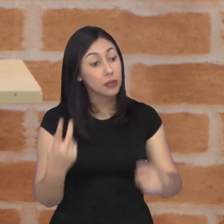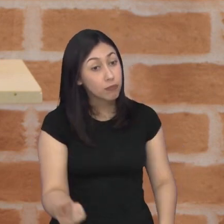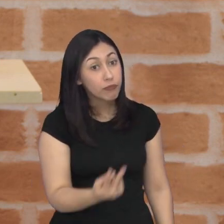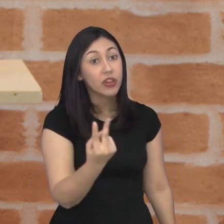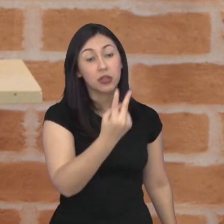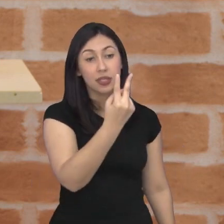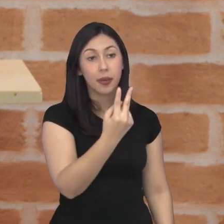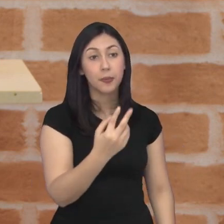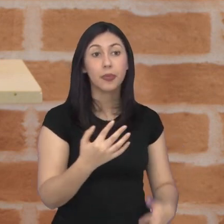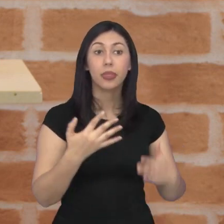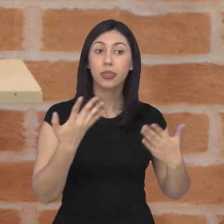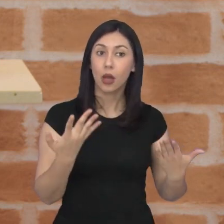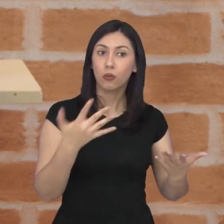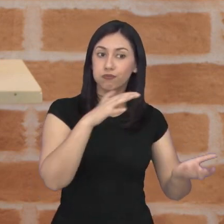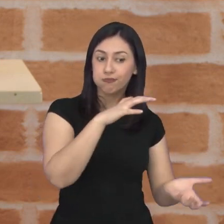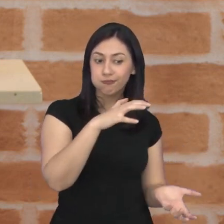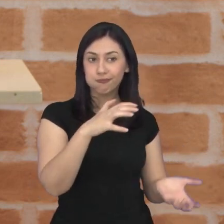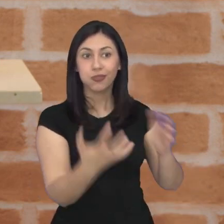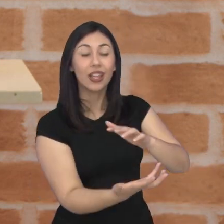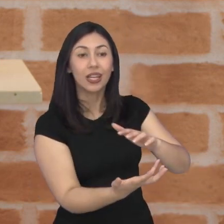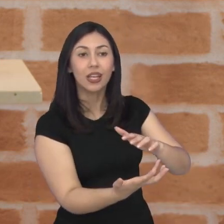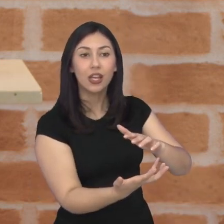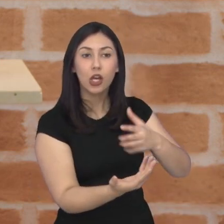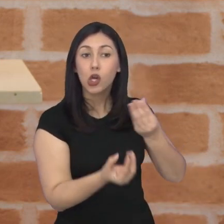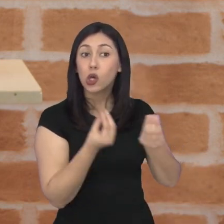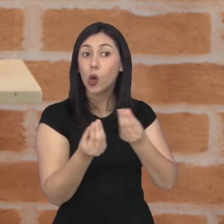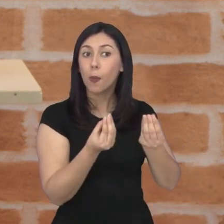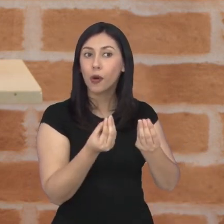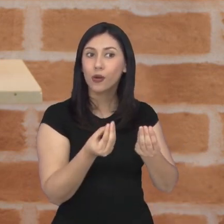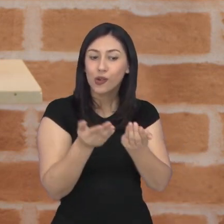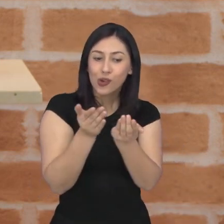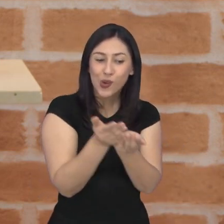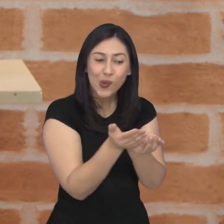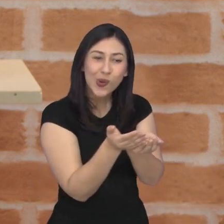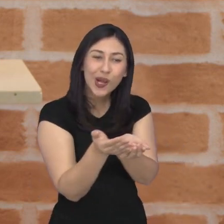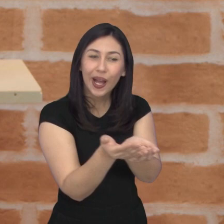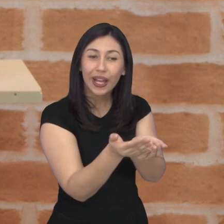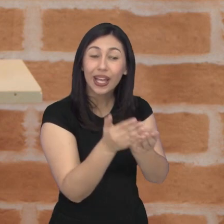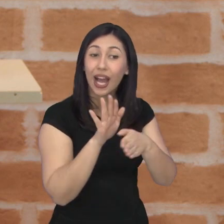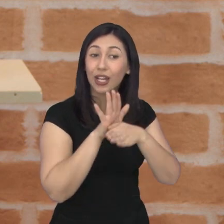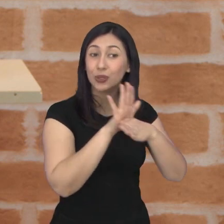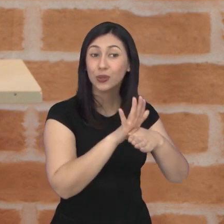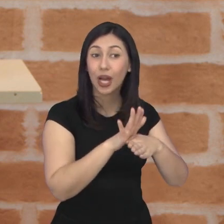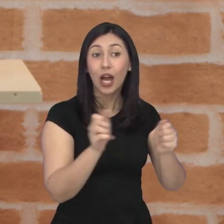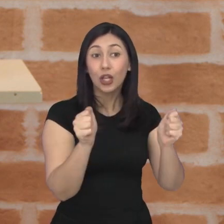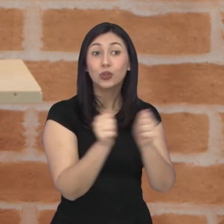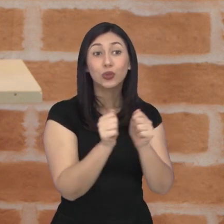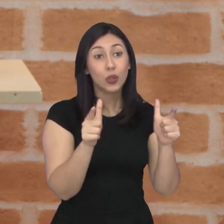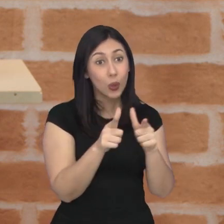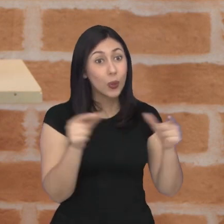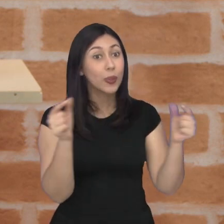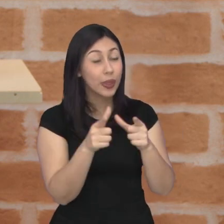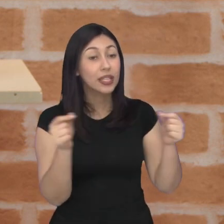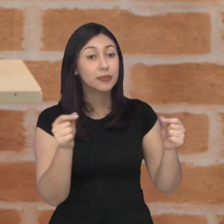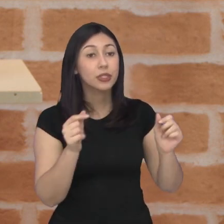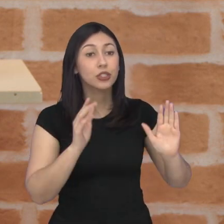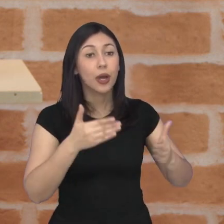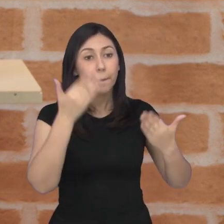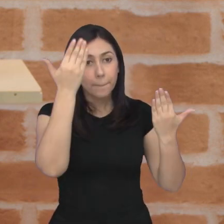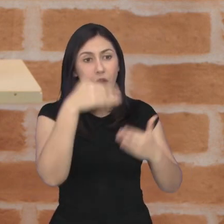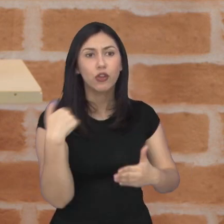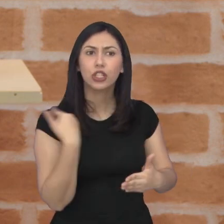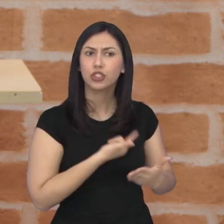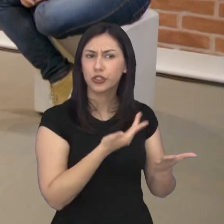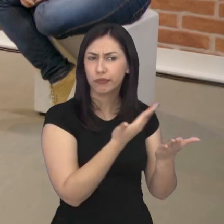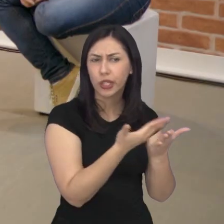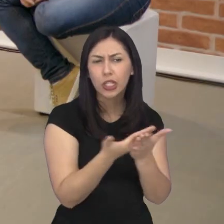rio. Uhum. E para falar dessa virada, o caiaque é a melhor ferramenta. Isso junto com o Unesp foi comprovado, né? Que a gente